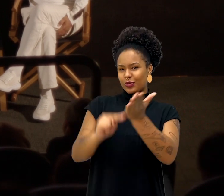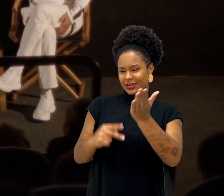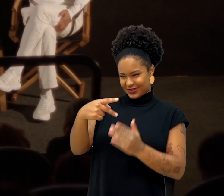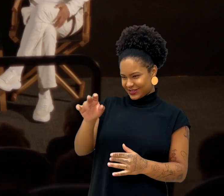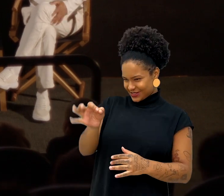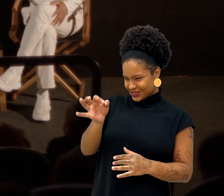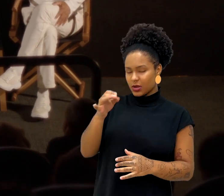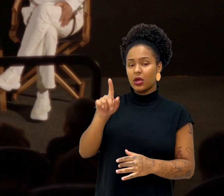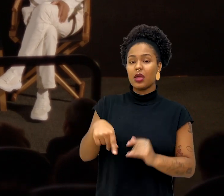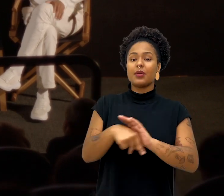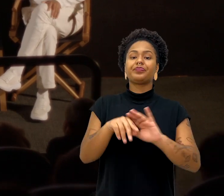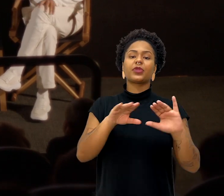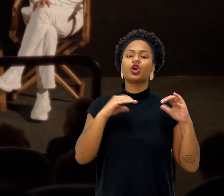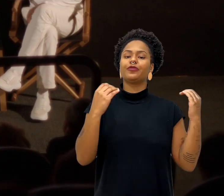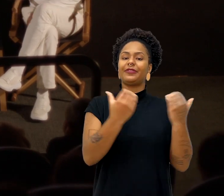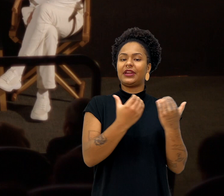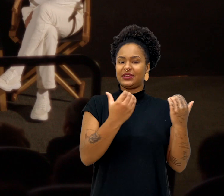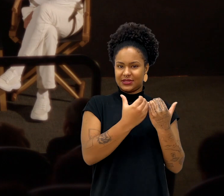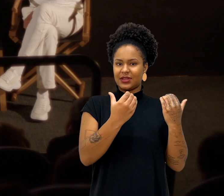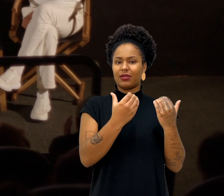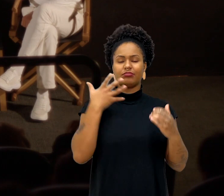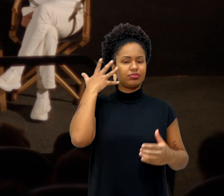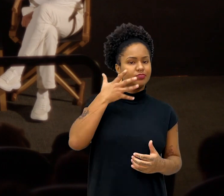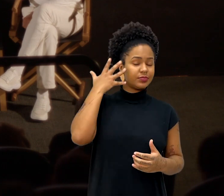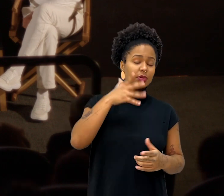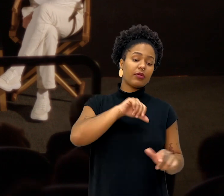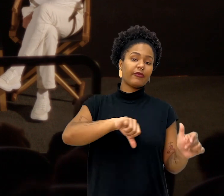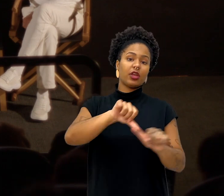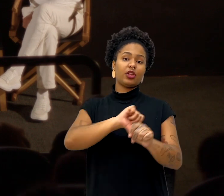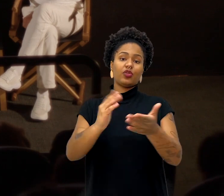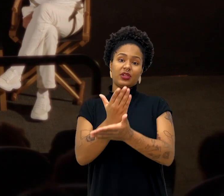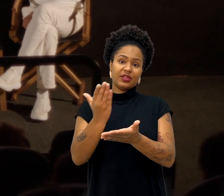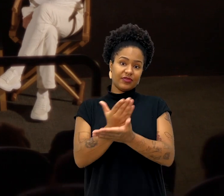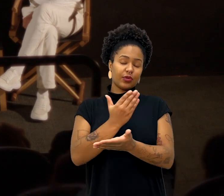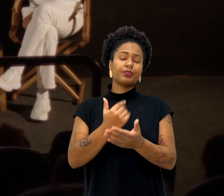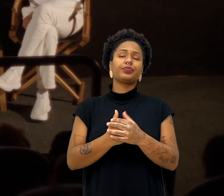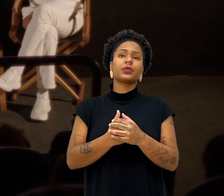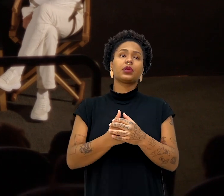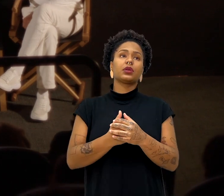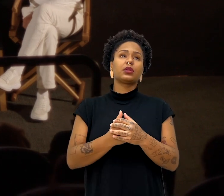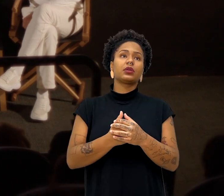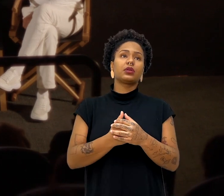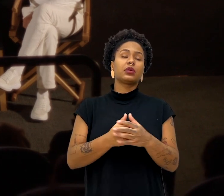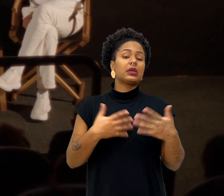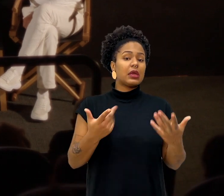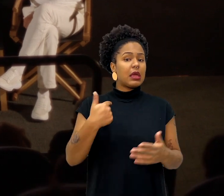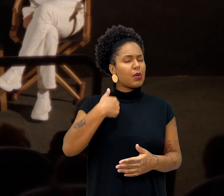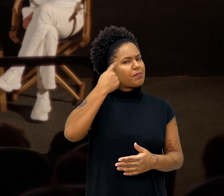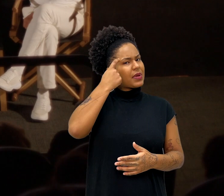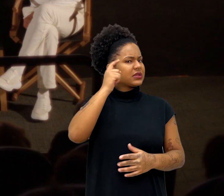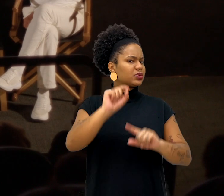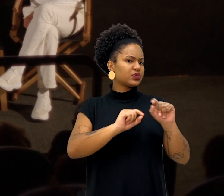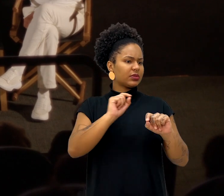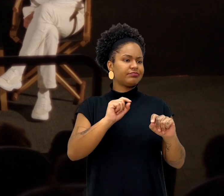né, que foi de uma conferência, né, e virou um livro. E quando